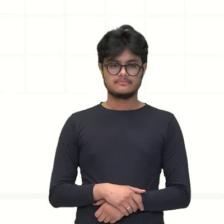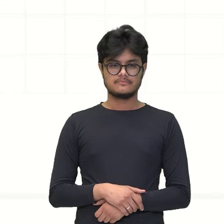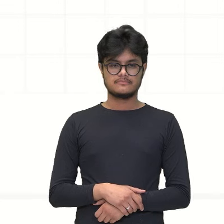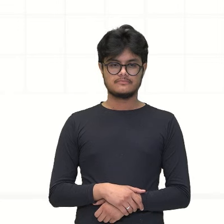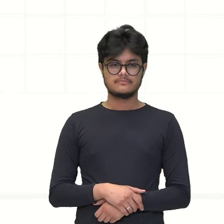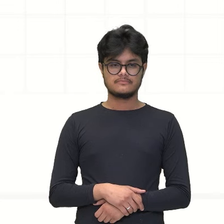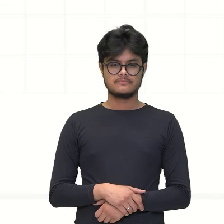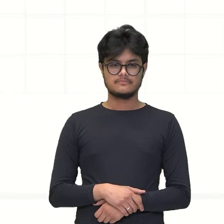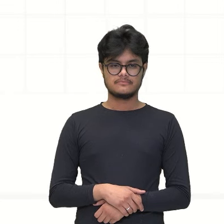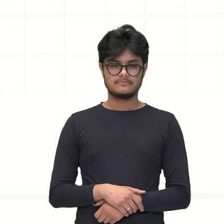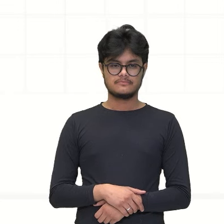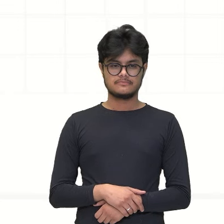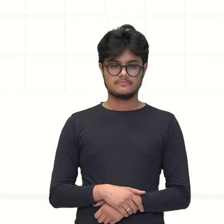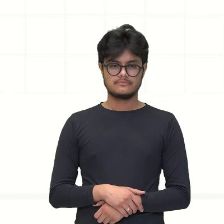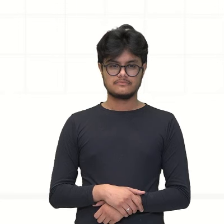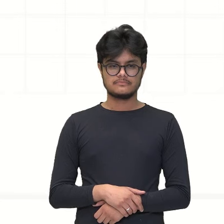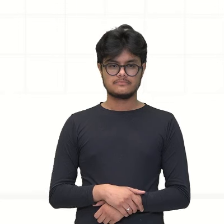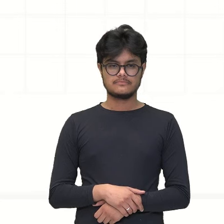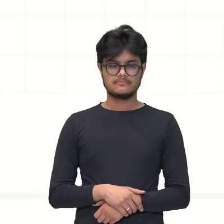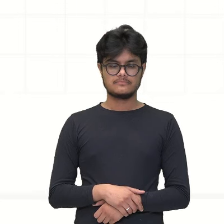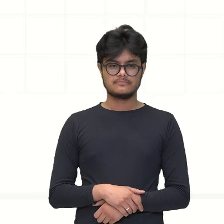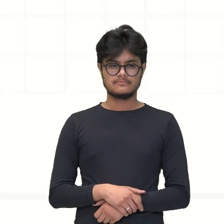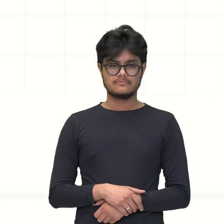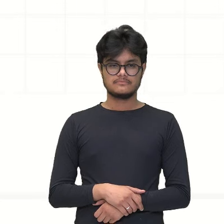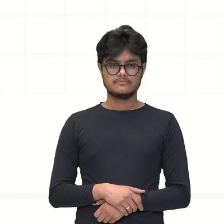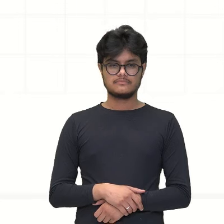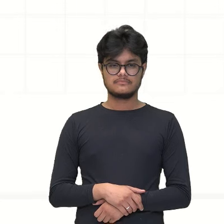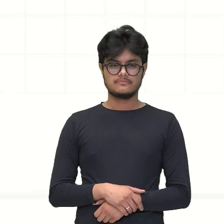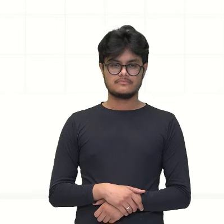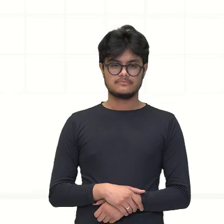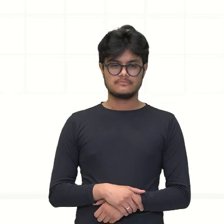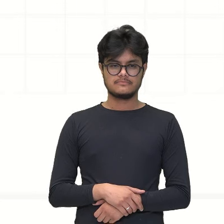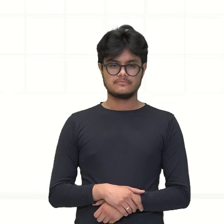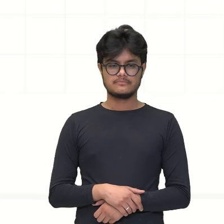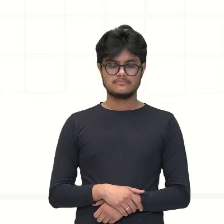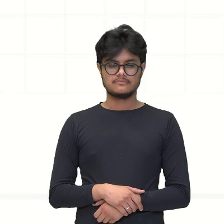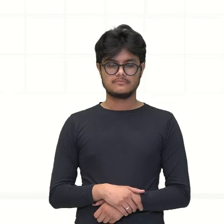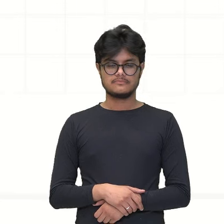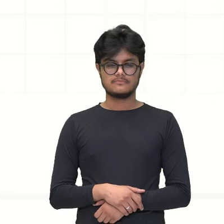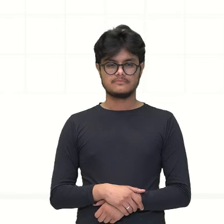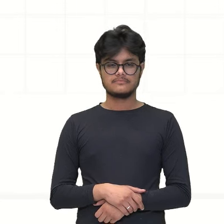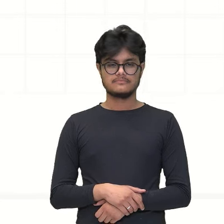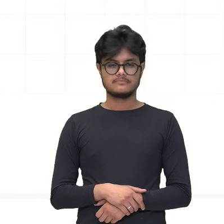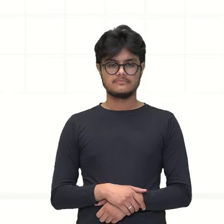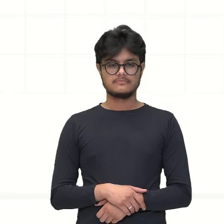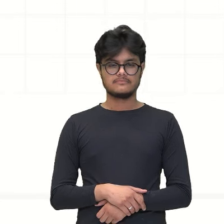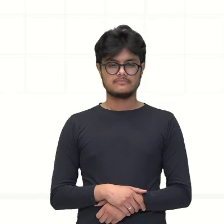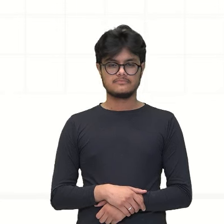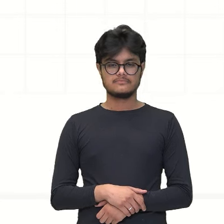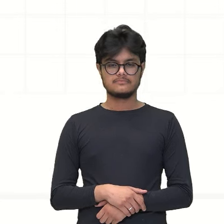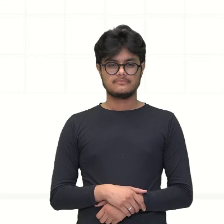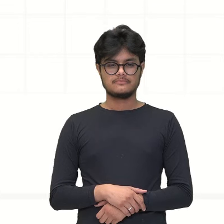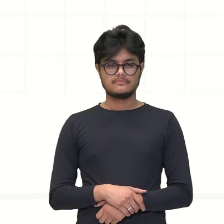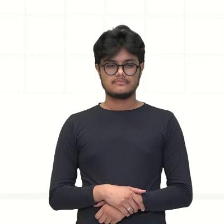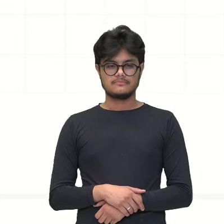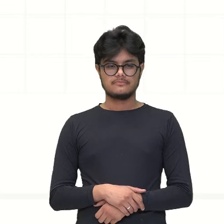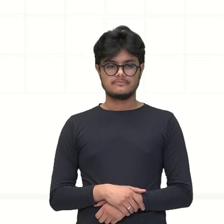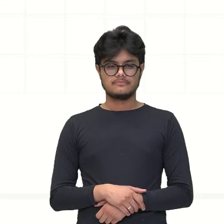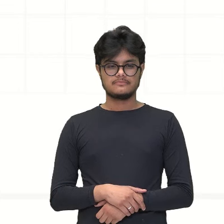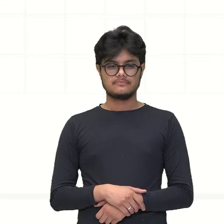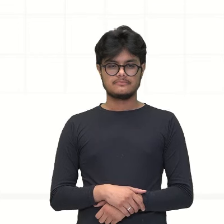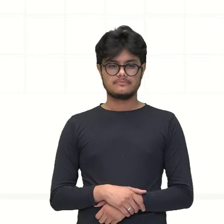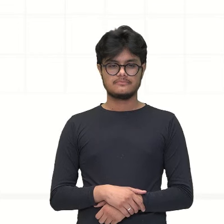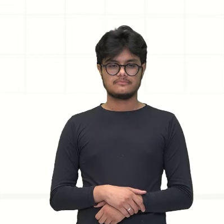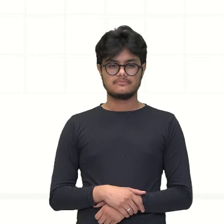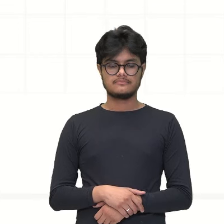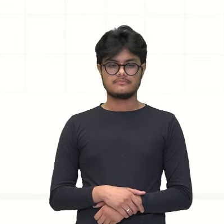0, mais 4, 4. Agora eu vou fazer o 2. 2 vezes 5, 10,